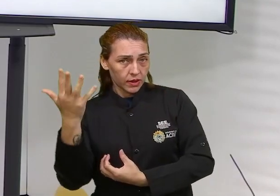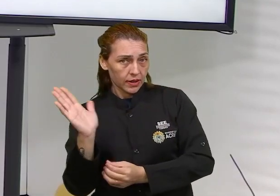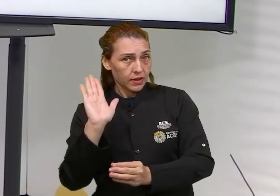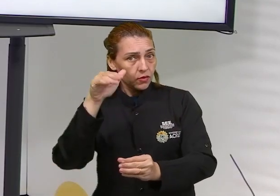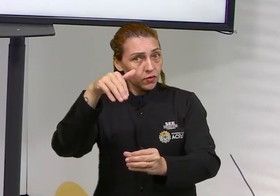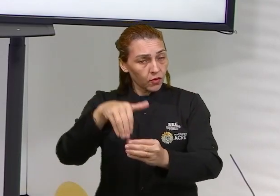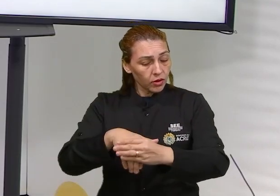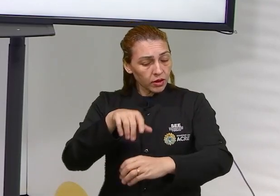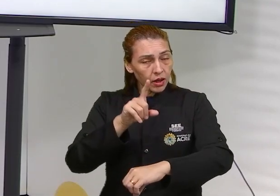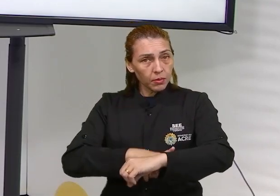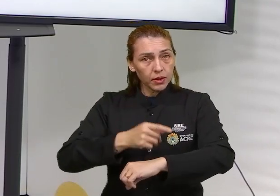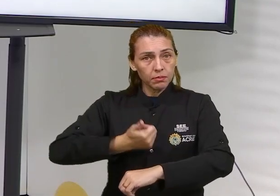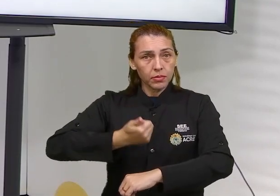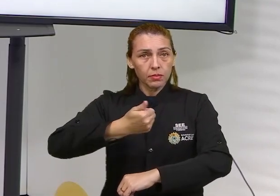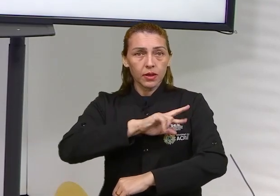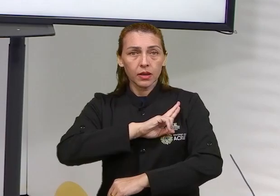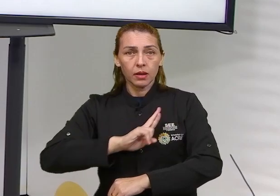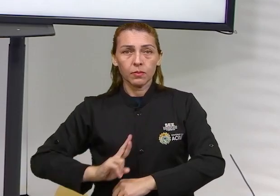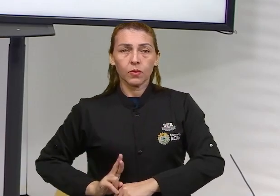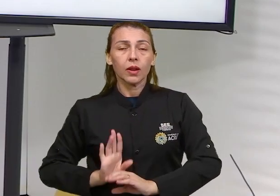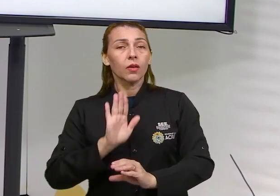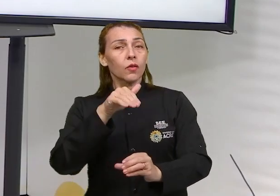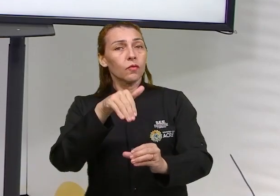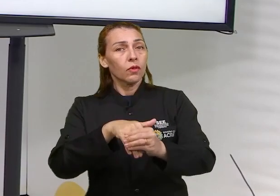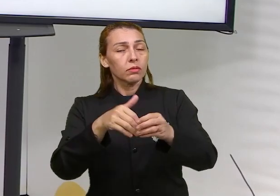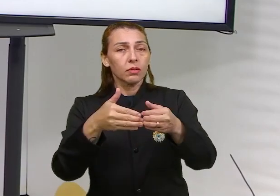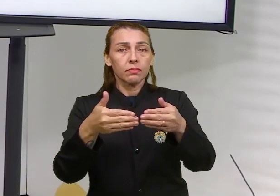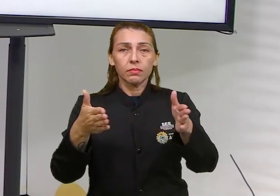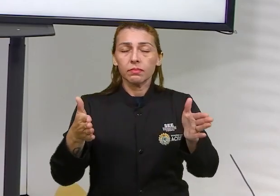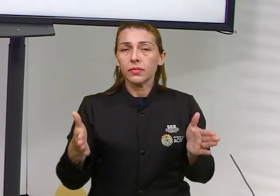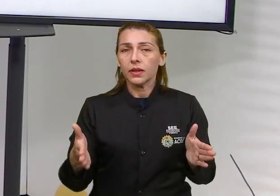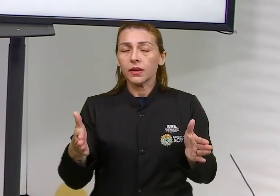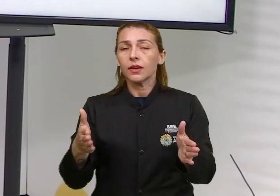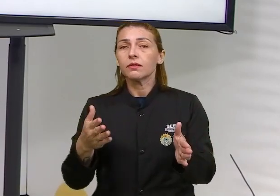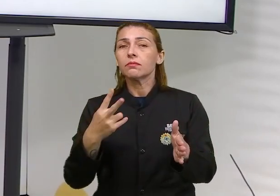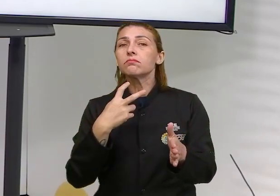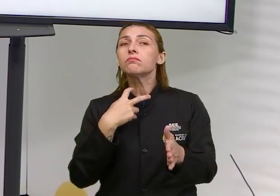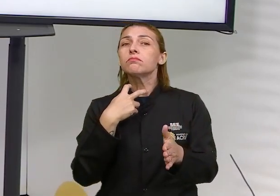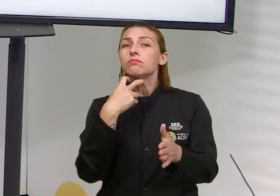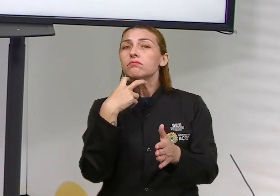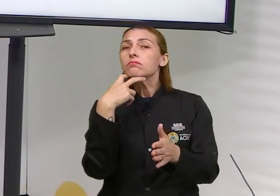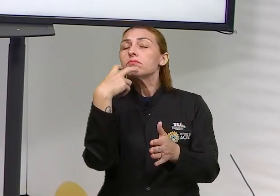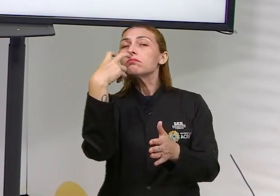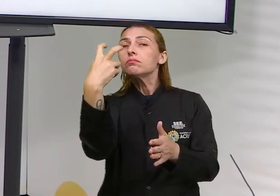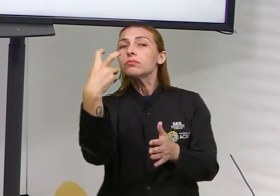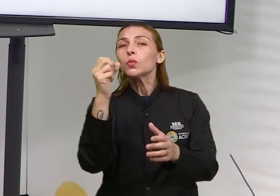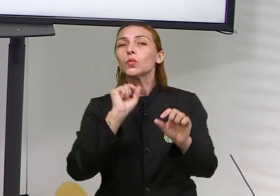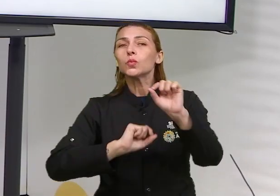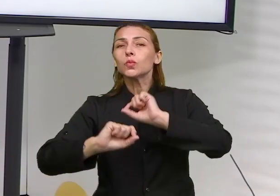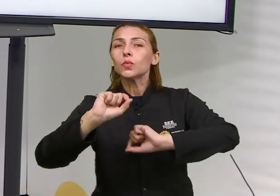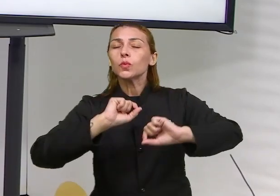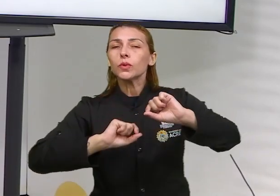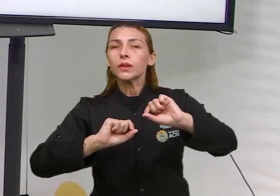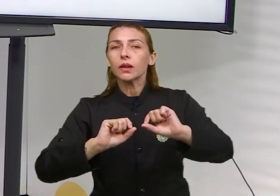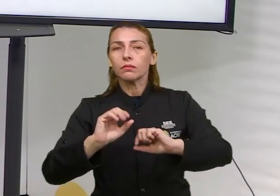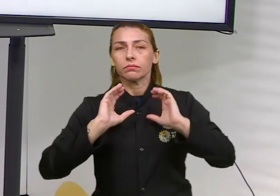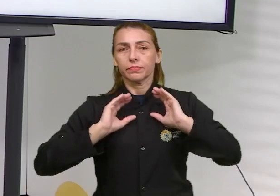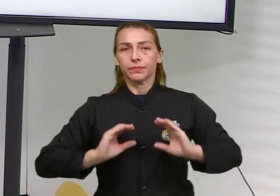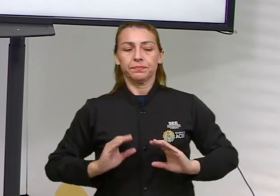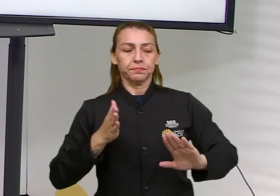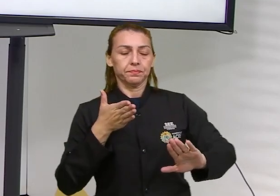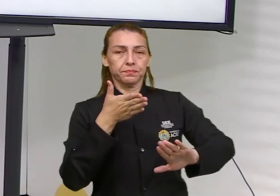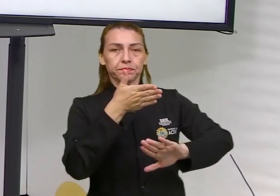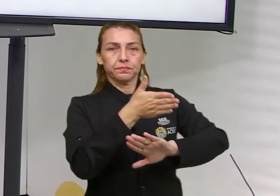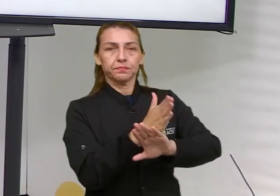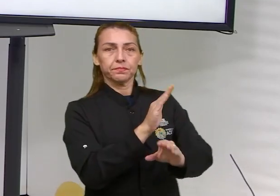voto na época da Primeira República? Era um voto aberto em voz alta. Basicamente, o cidadão ia até o local